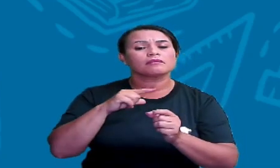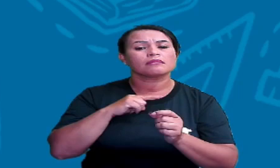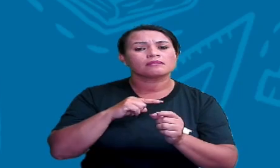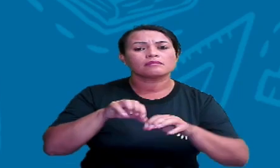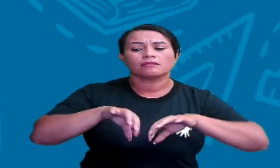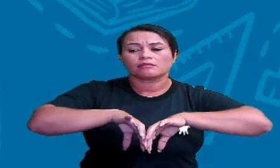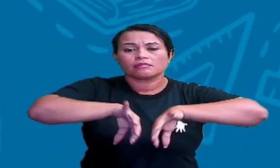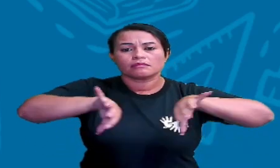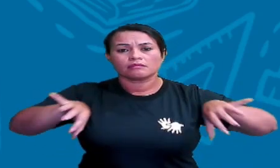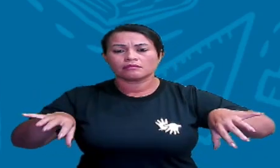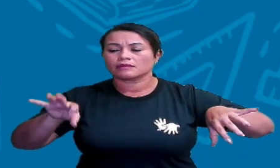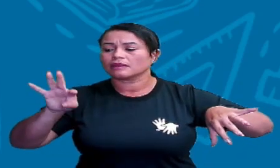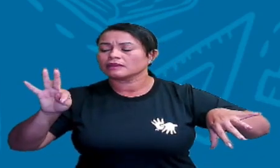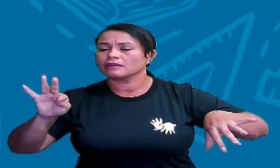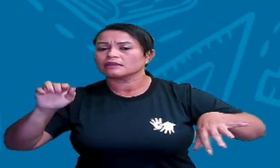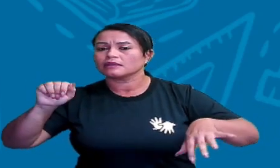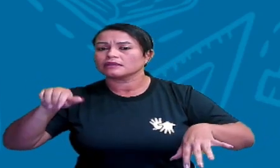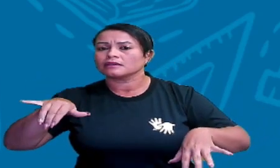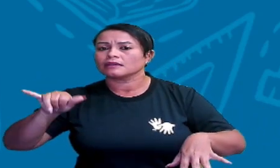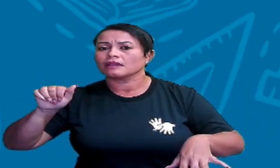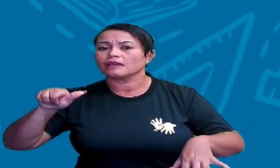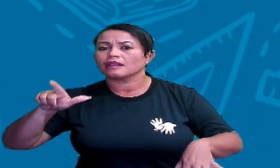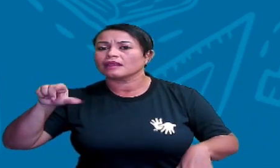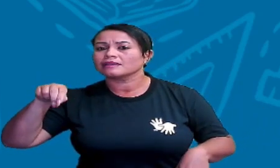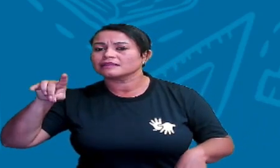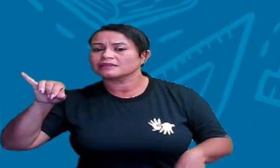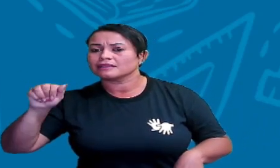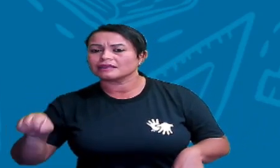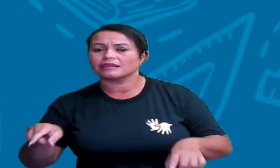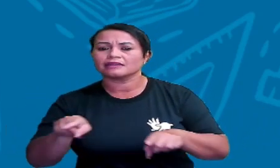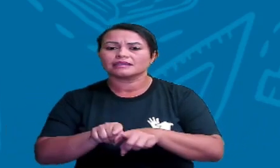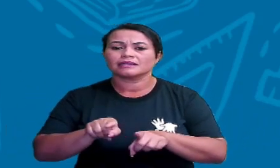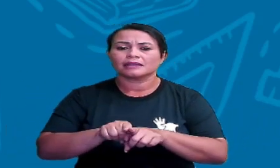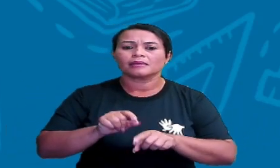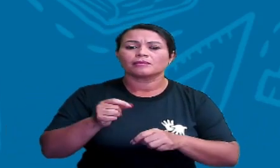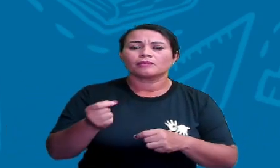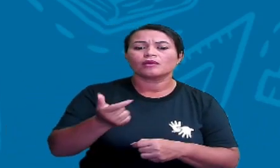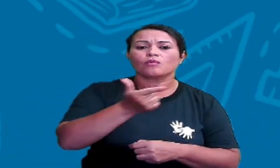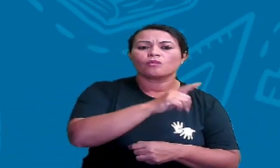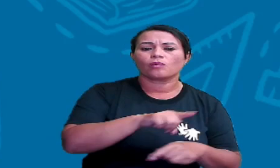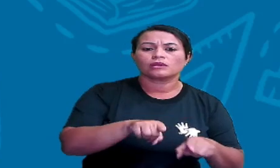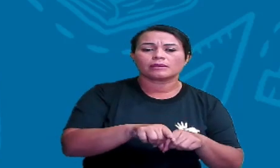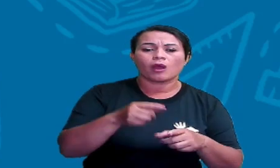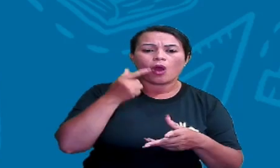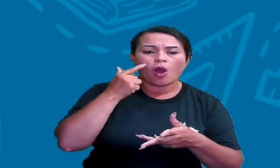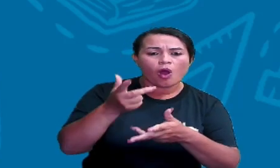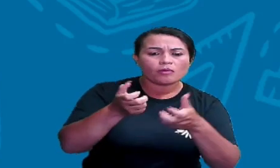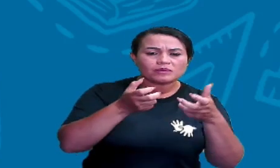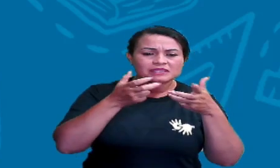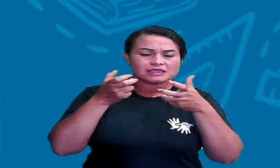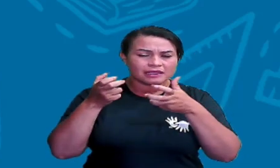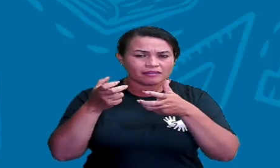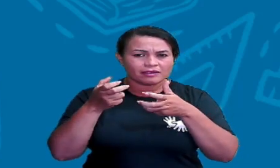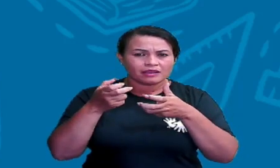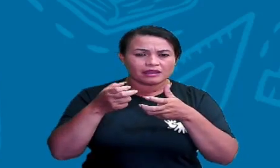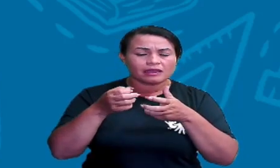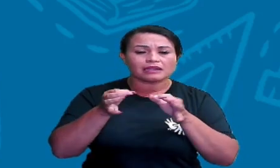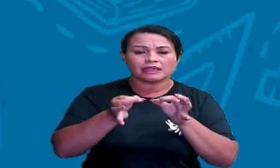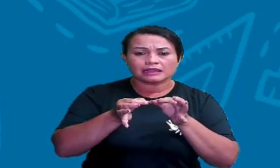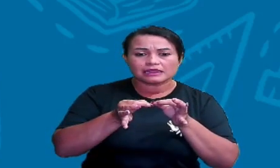da Tailândia e o Laos, tá? Então, para decidir aí, ó, qual foi o limite utilizado?